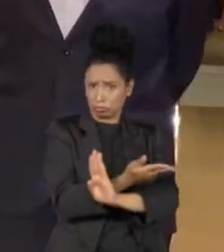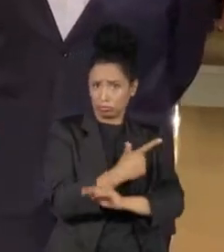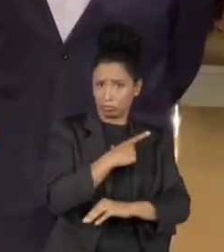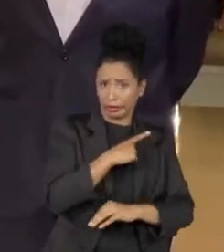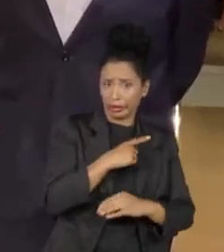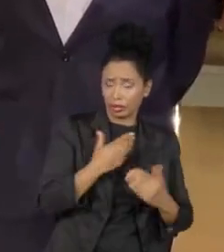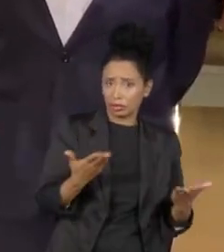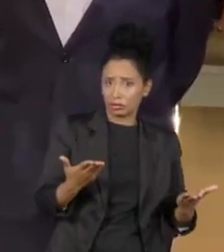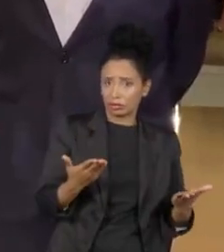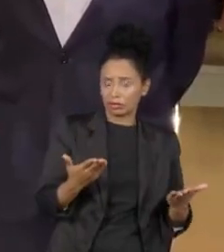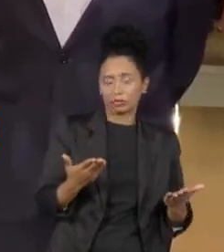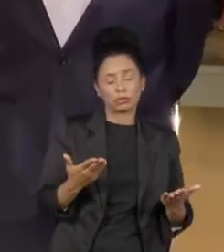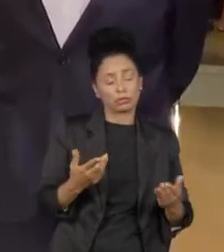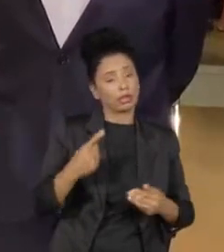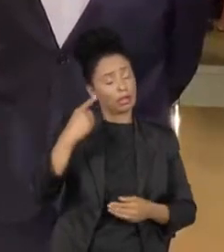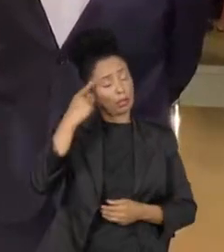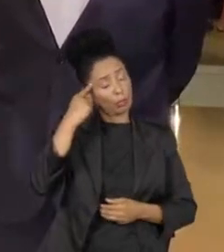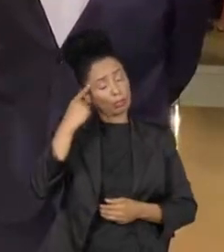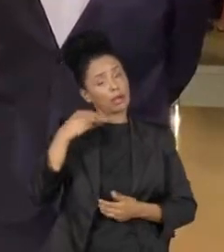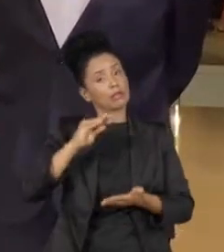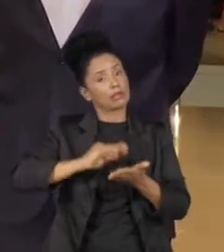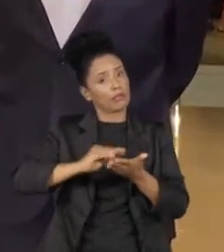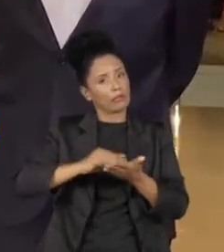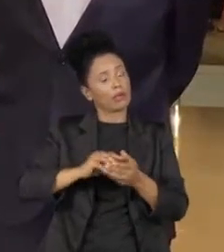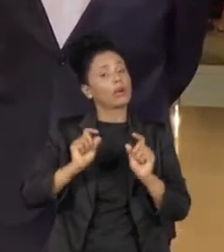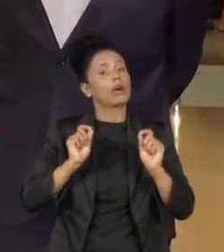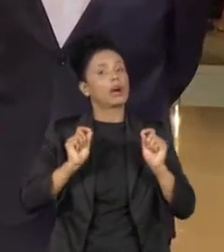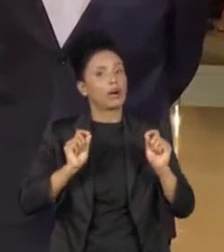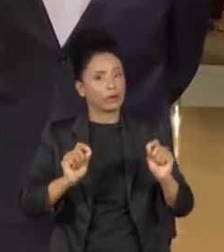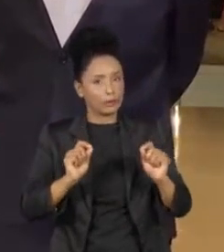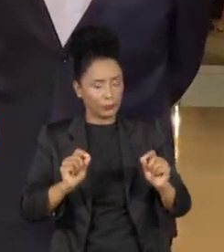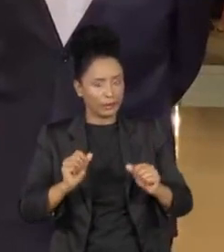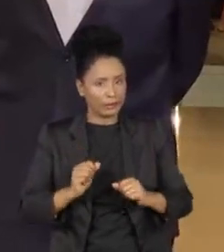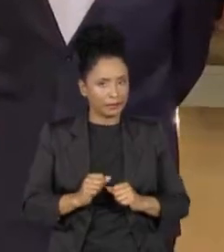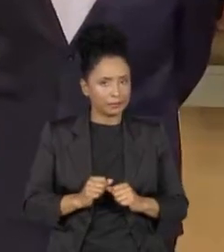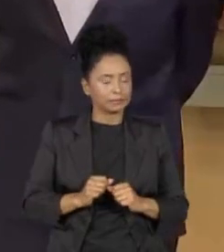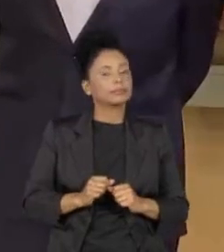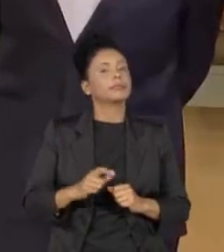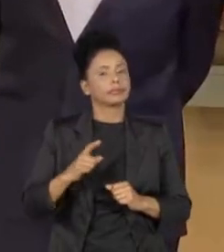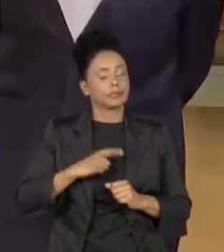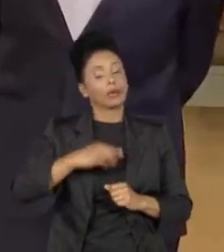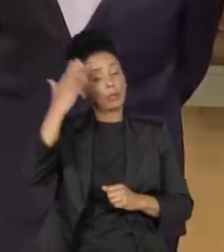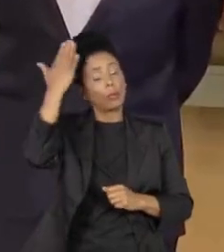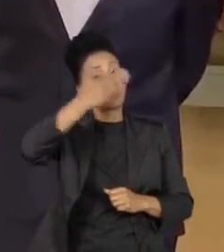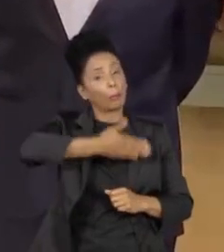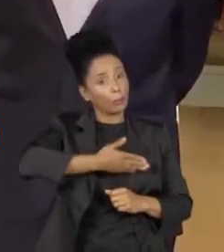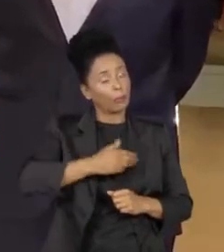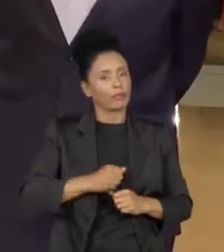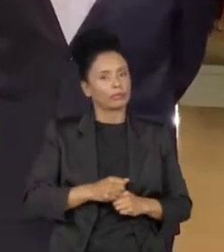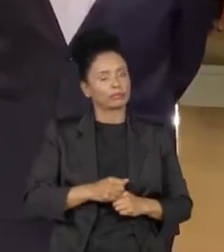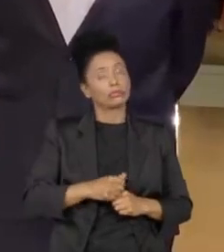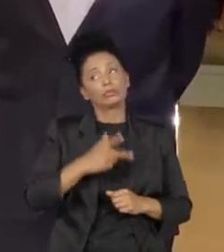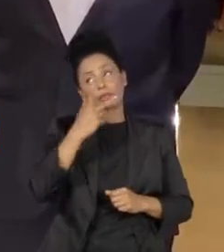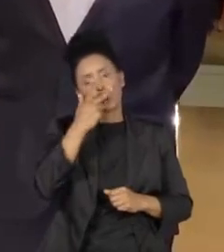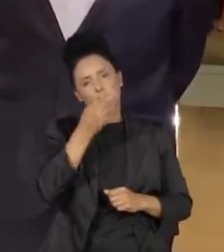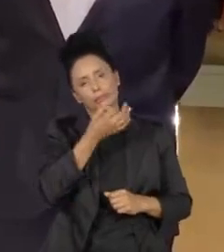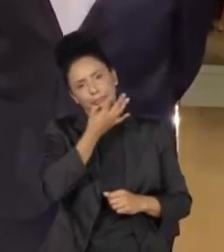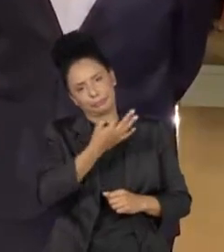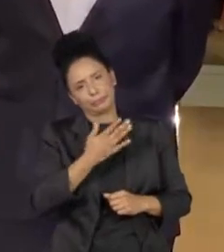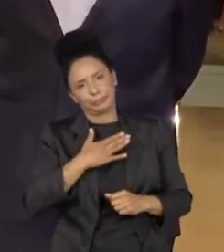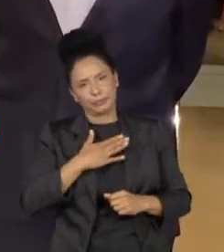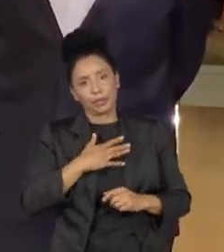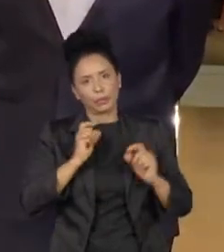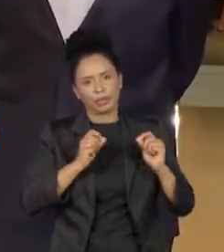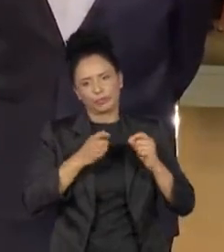que depender de mim, será contratada essa terceira auditoria, porque é mais uma prova, se bem que eu achei nem precisava demais, de